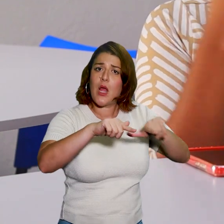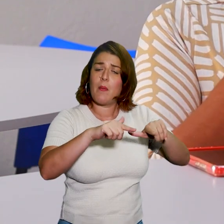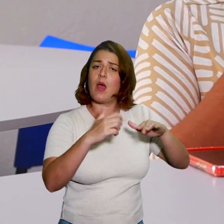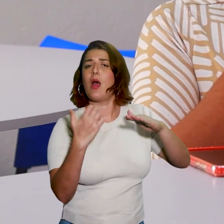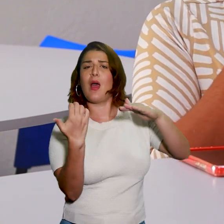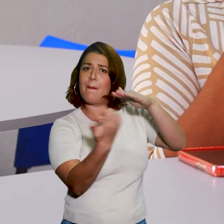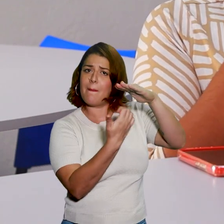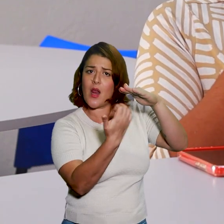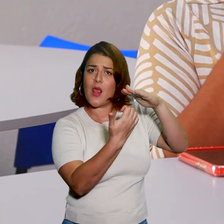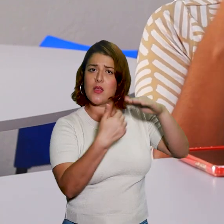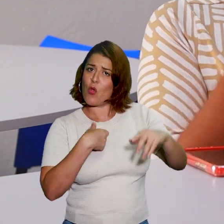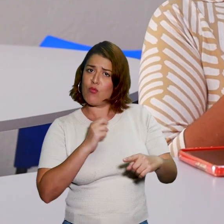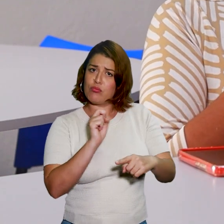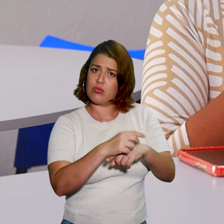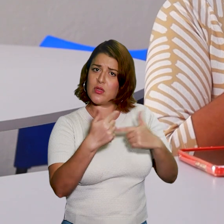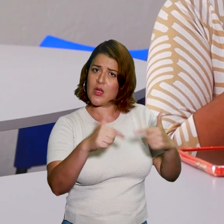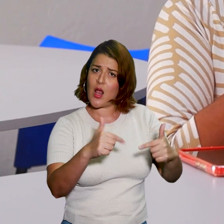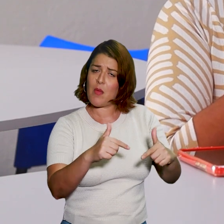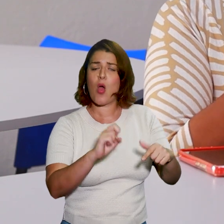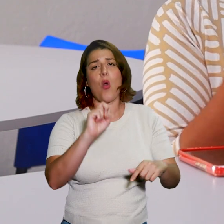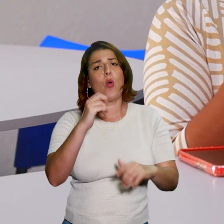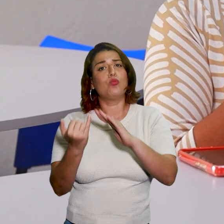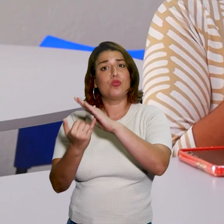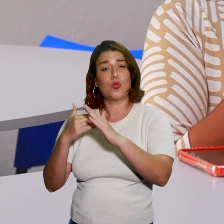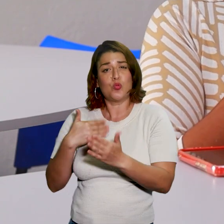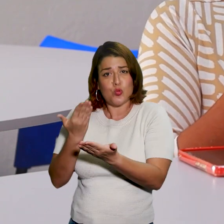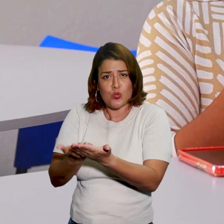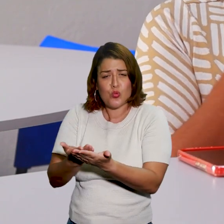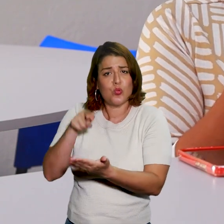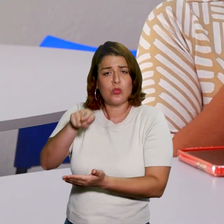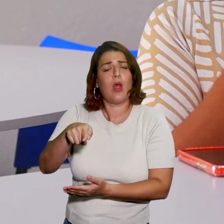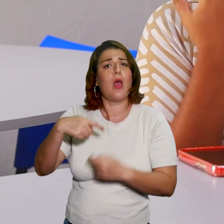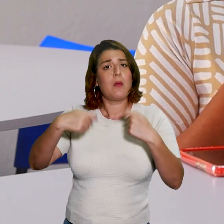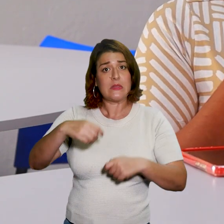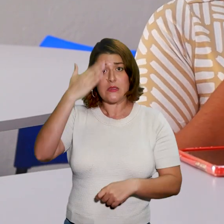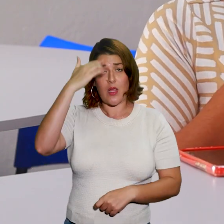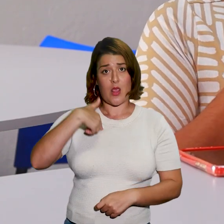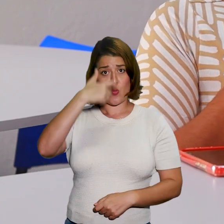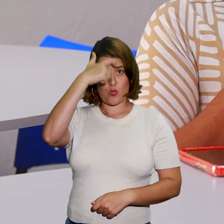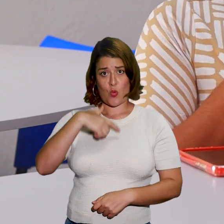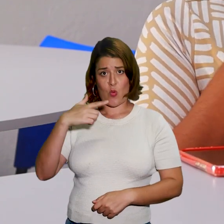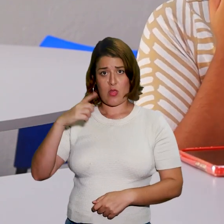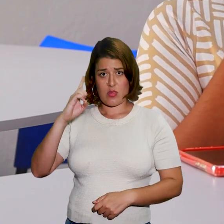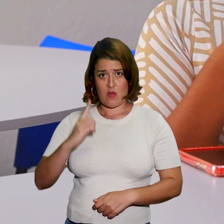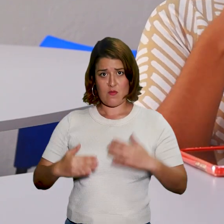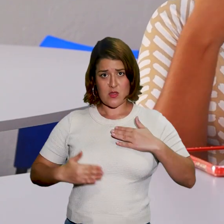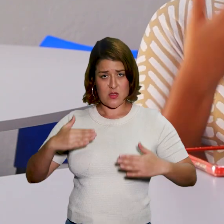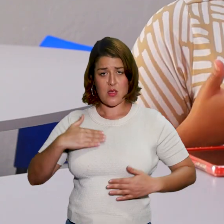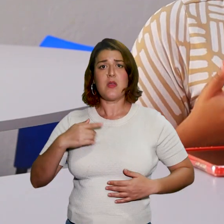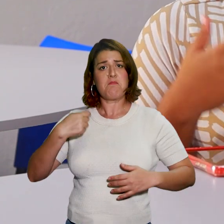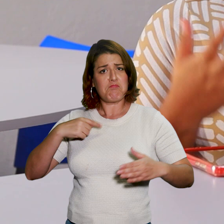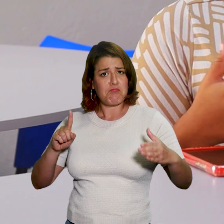empresa que você está trabalhando ou a instituição que você está estudando precisa entender que você faz parte da sociedade, que você